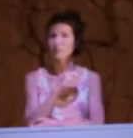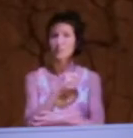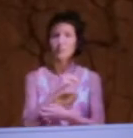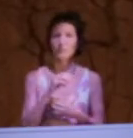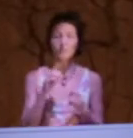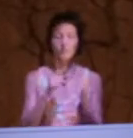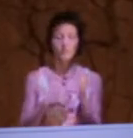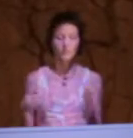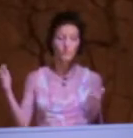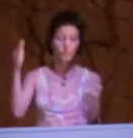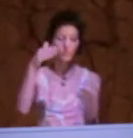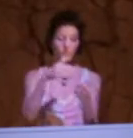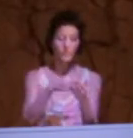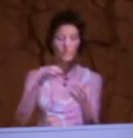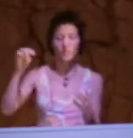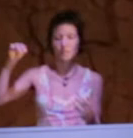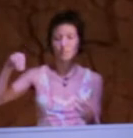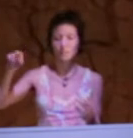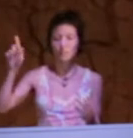Minas Gerais e sofri